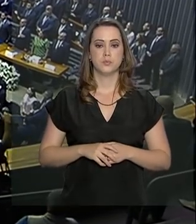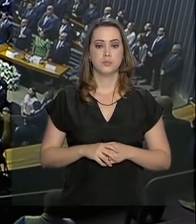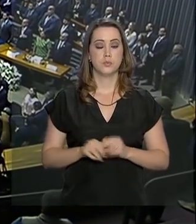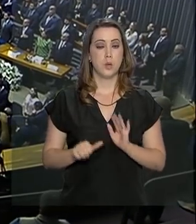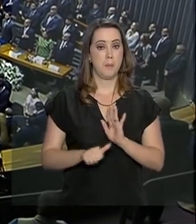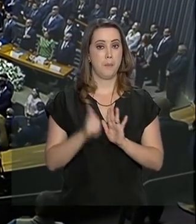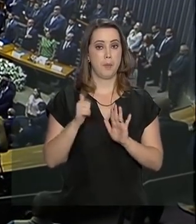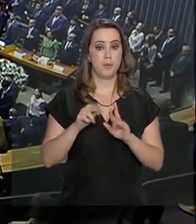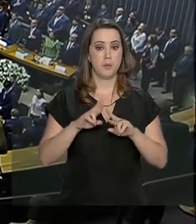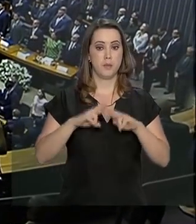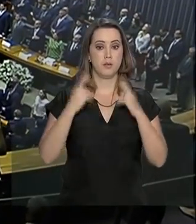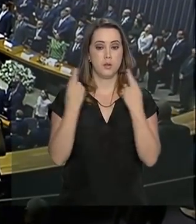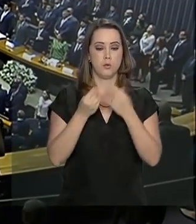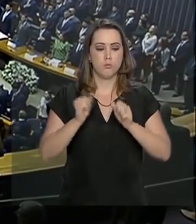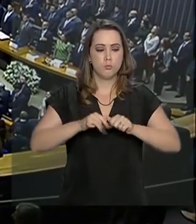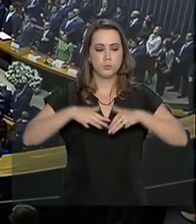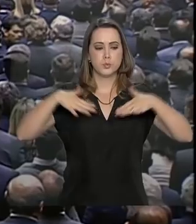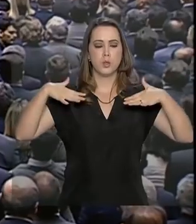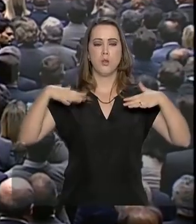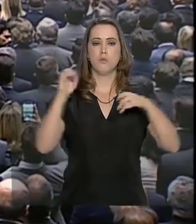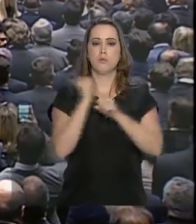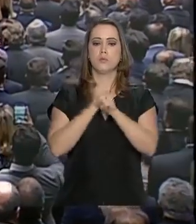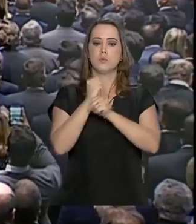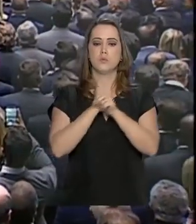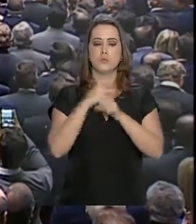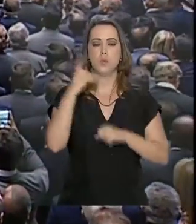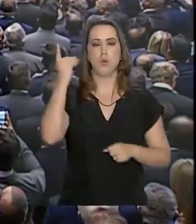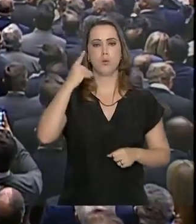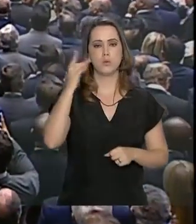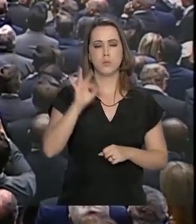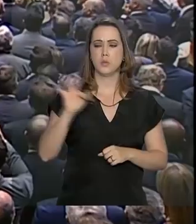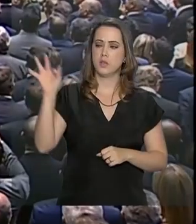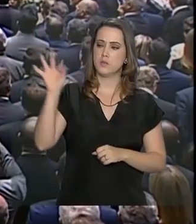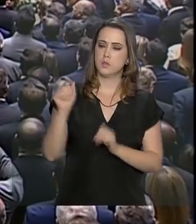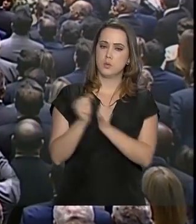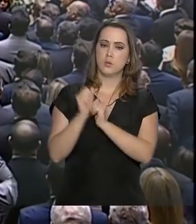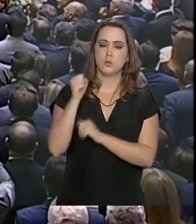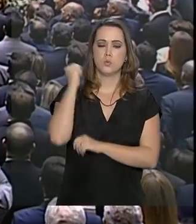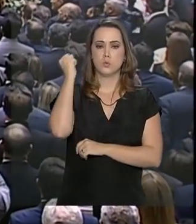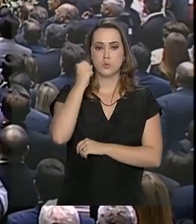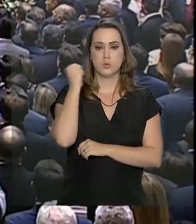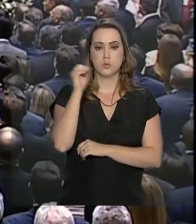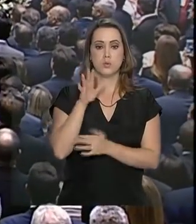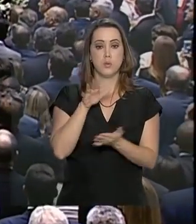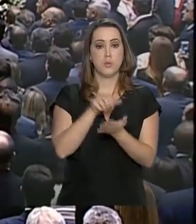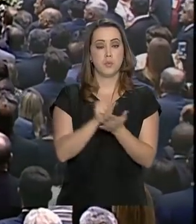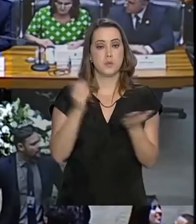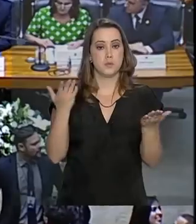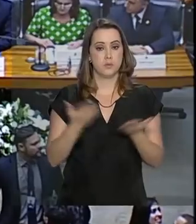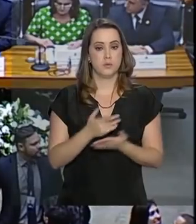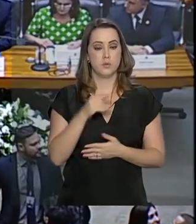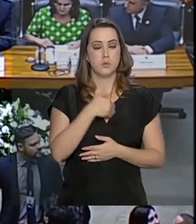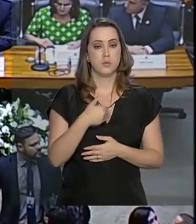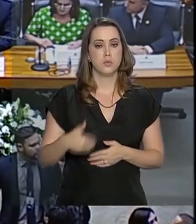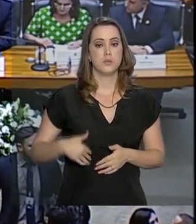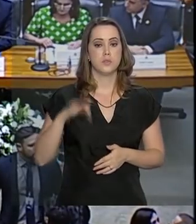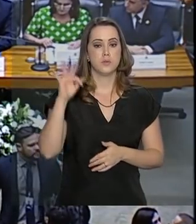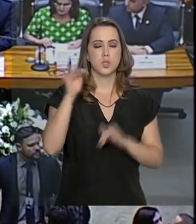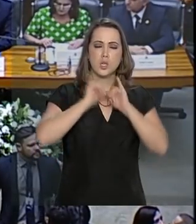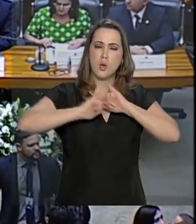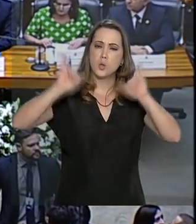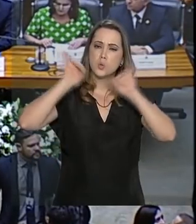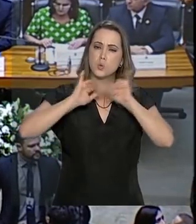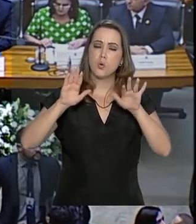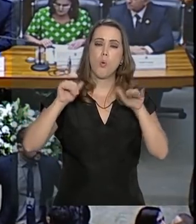Na primeira sessão legislativa do ano, com os deputados federais e senadores recém-empossados, o governo federal